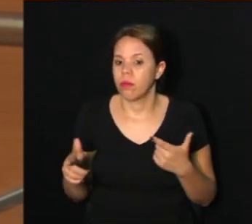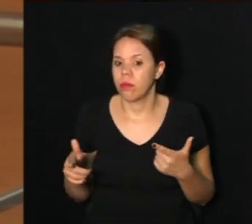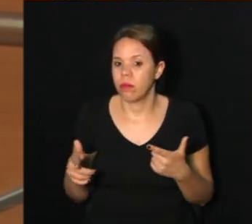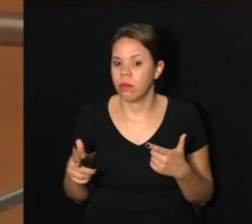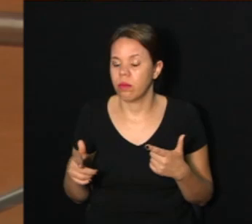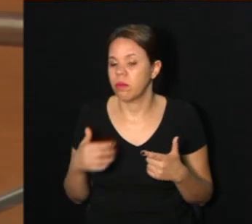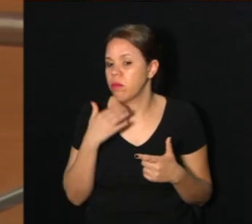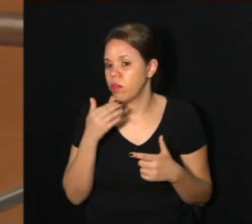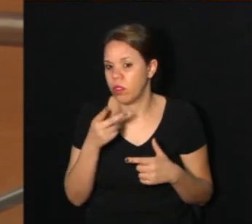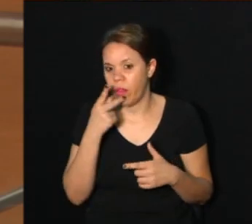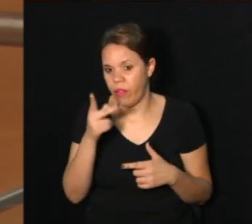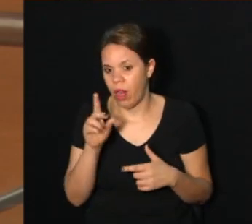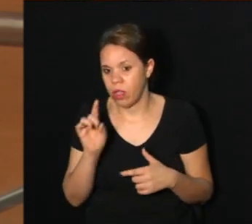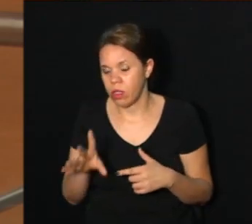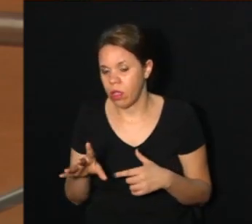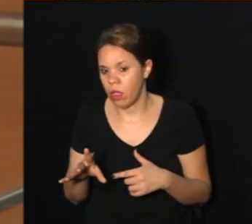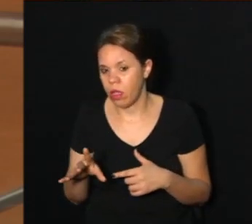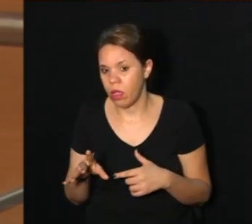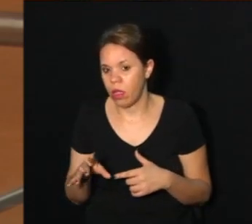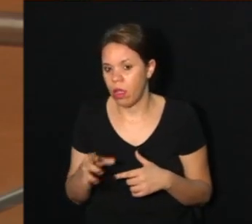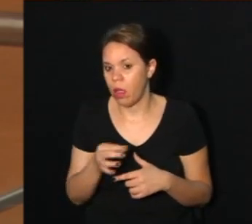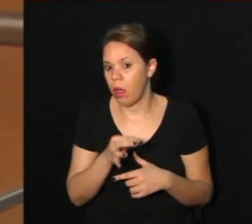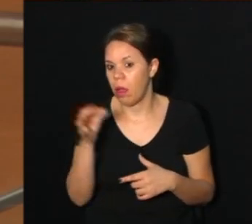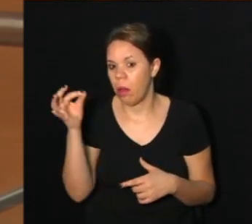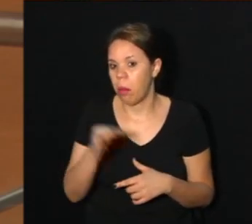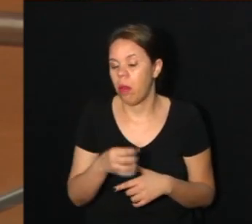Não adianta você pegar e dar uma porcentagem de